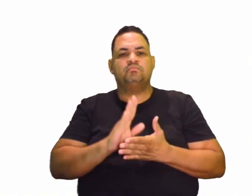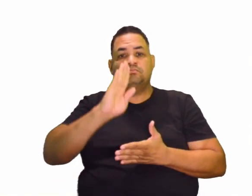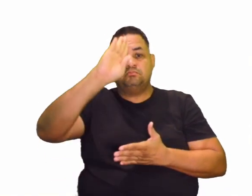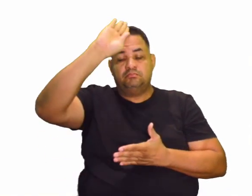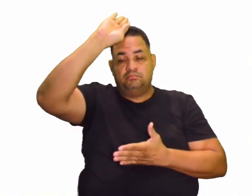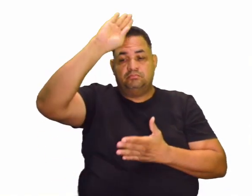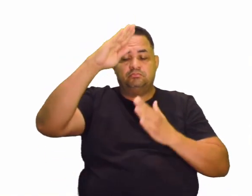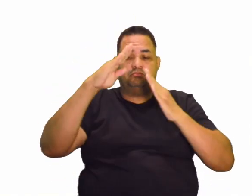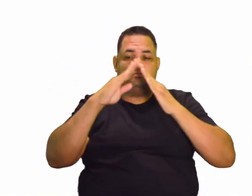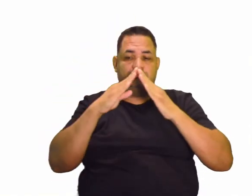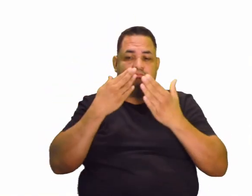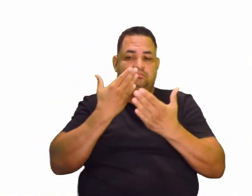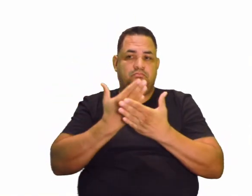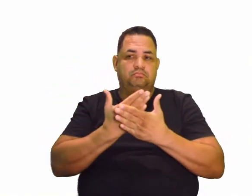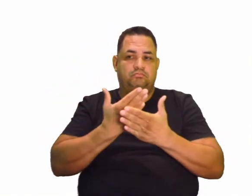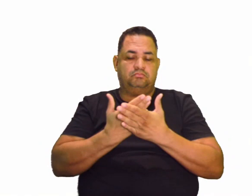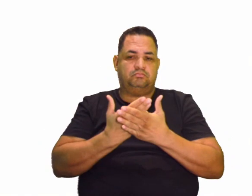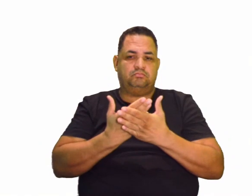são